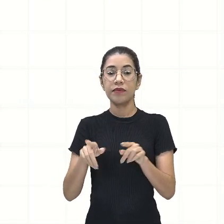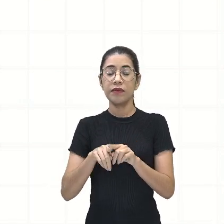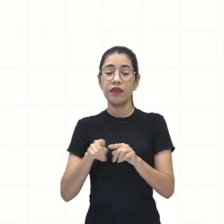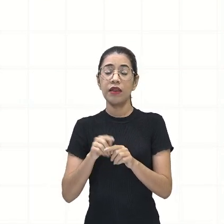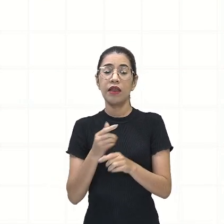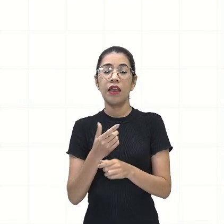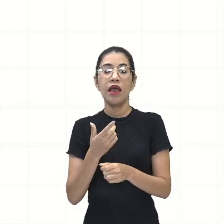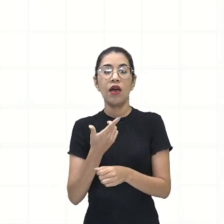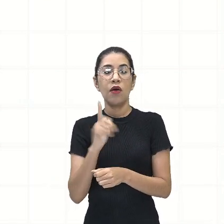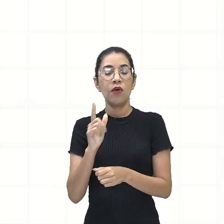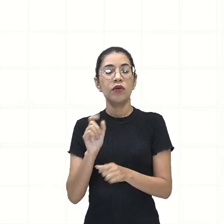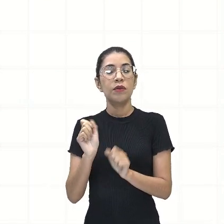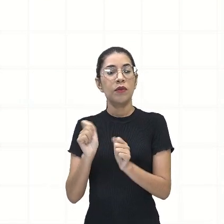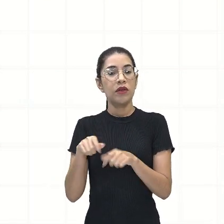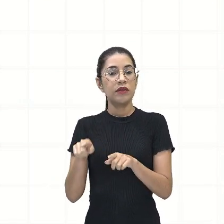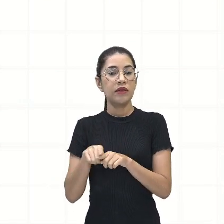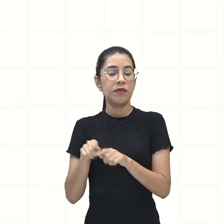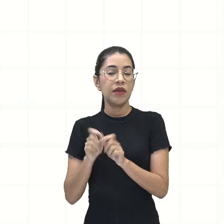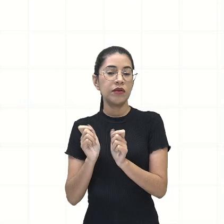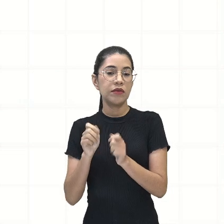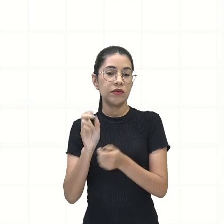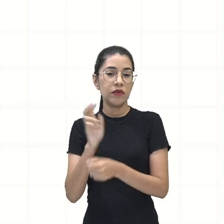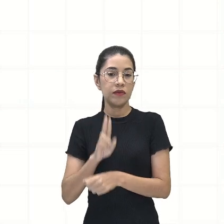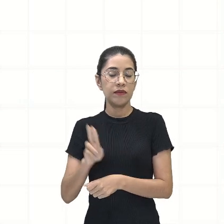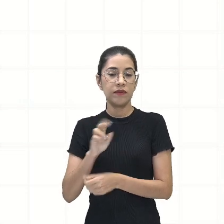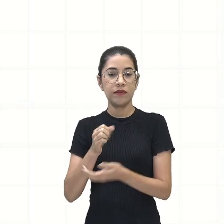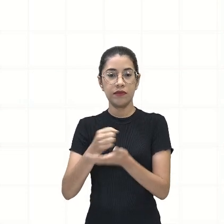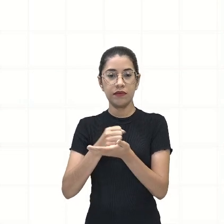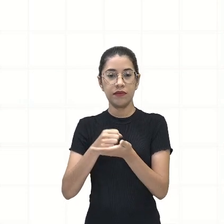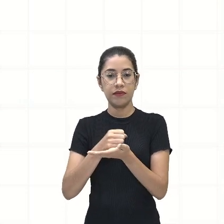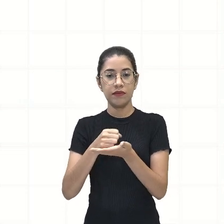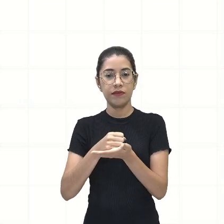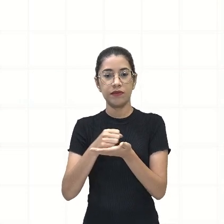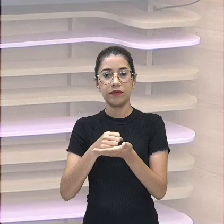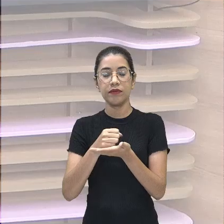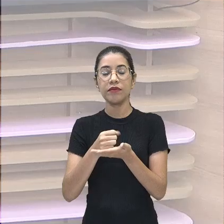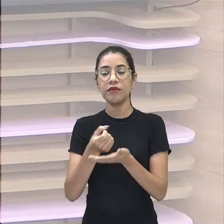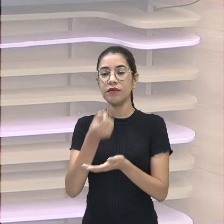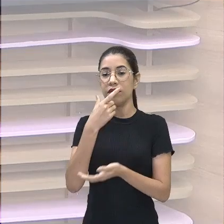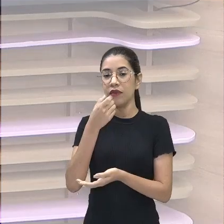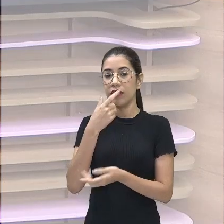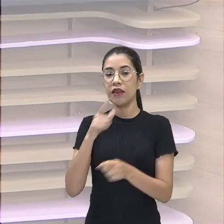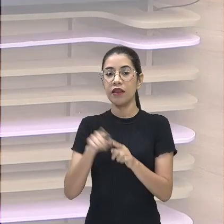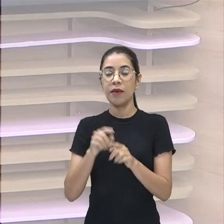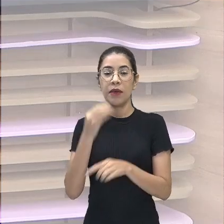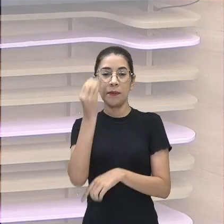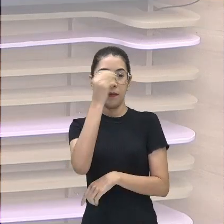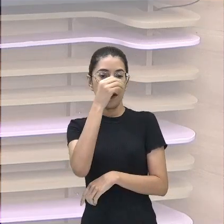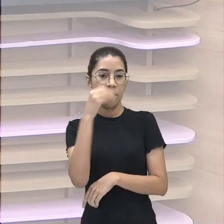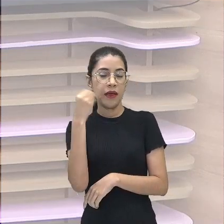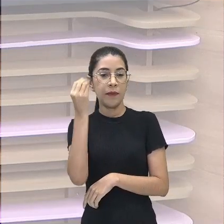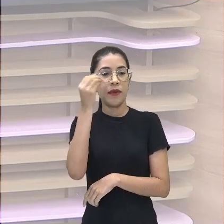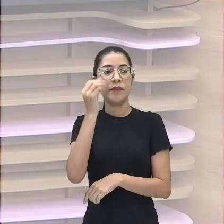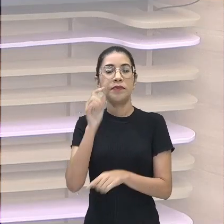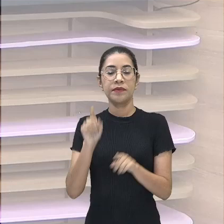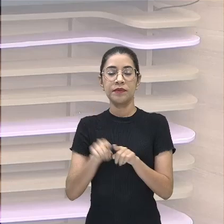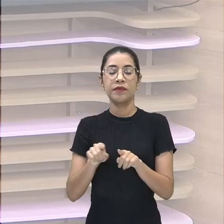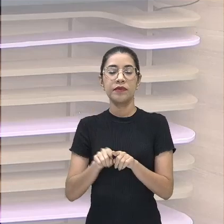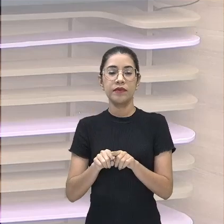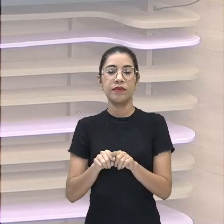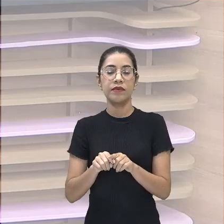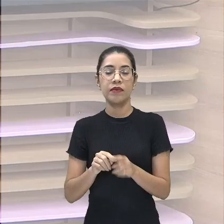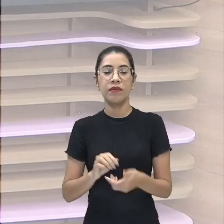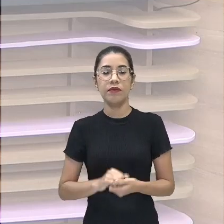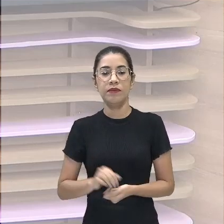de outros que eles vão servir aí para as indústrias farmacêuticas, indústrias de cosméticos, né? Eles vão ter